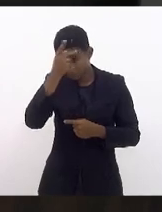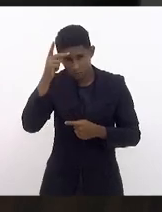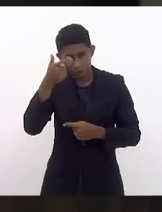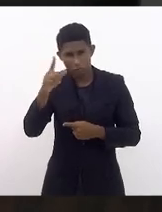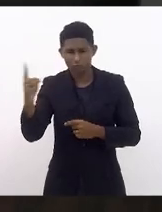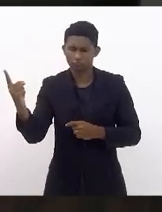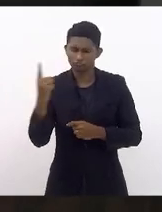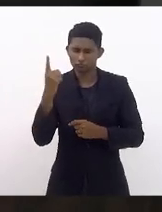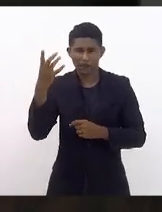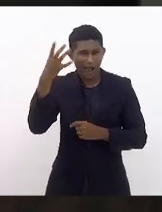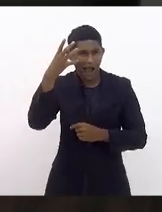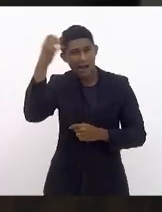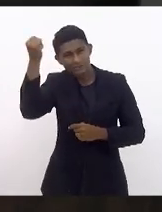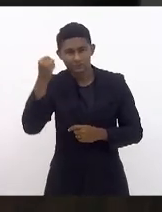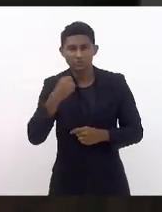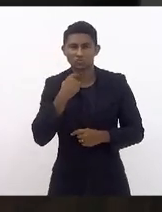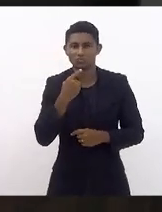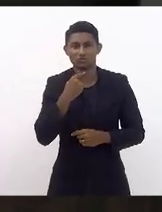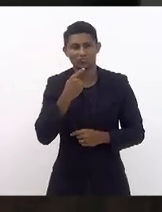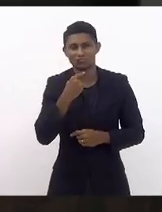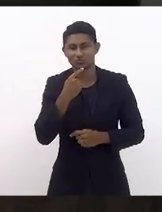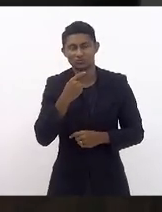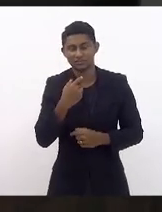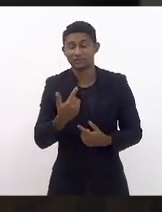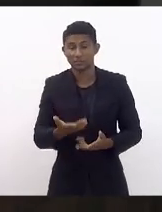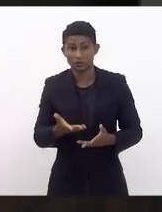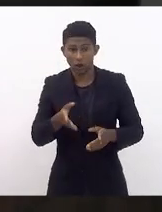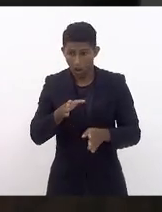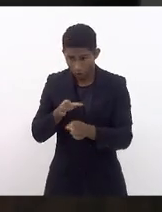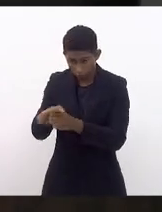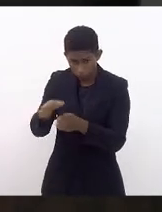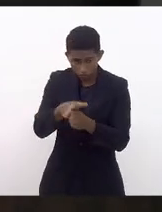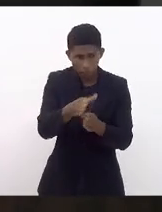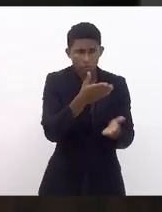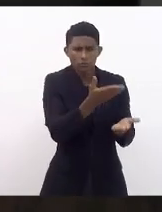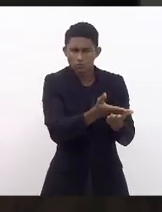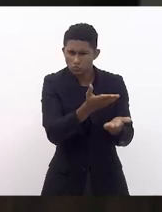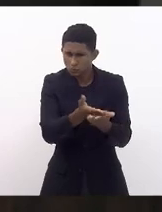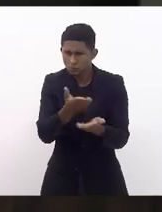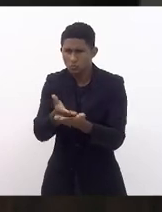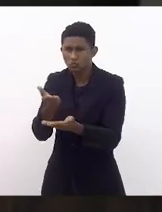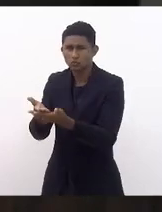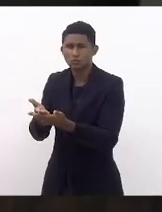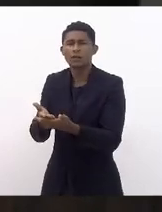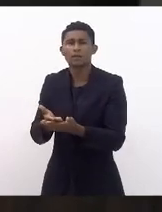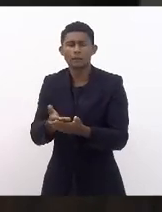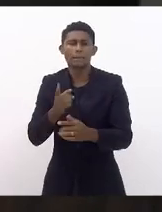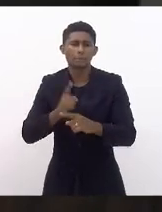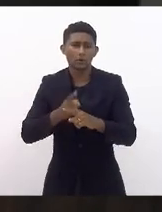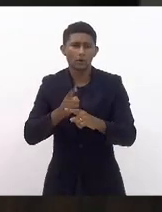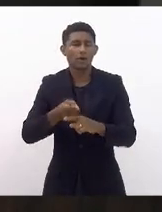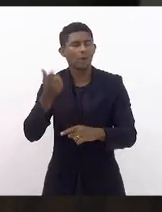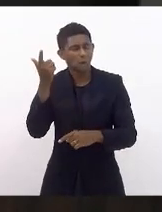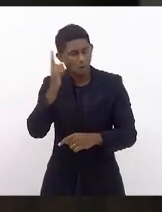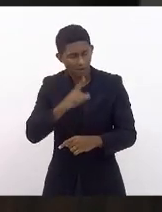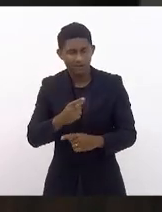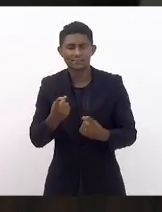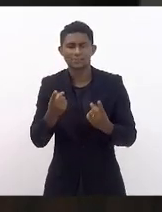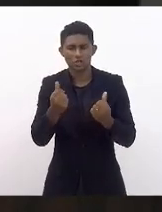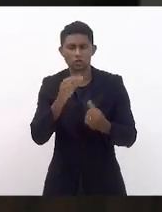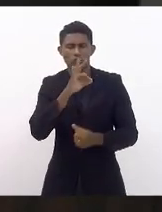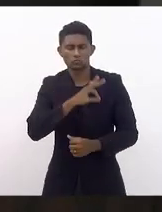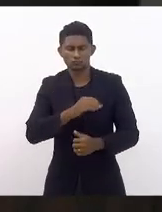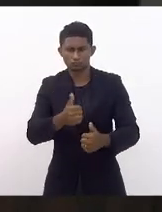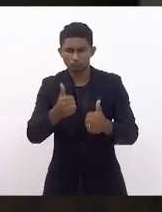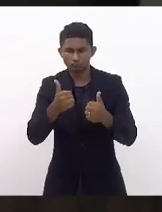E aconselhando, estudem, estudem que o dinheiro vem te buscar em casa. O resultado está aí.